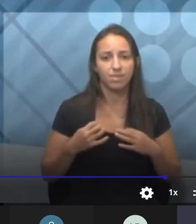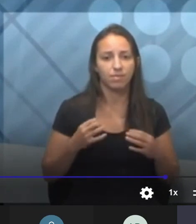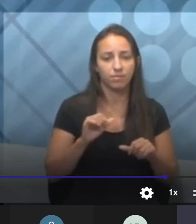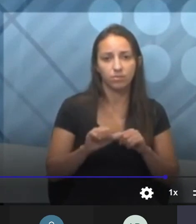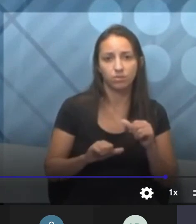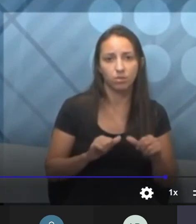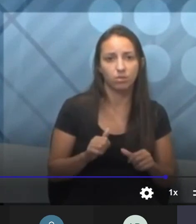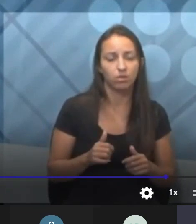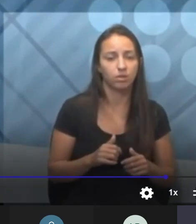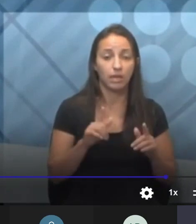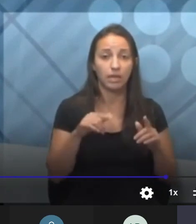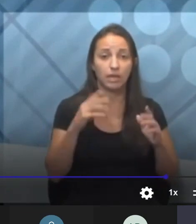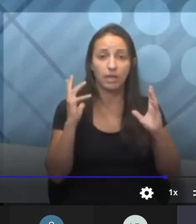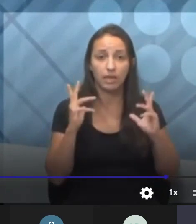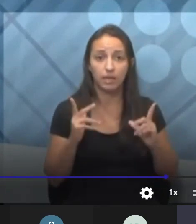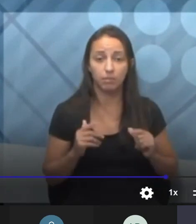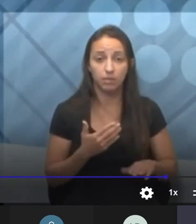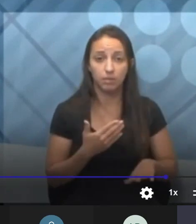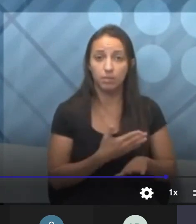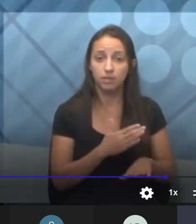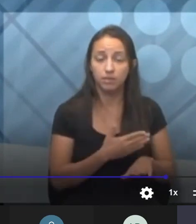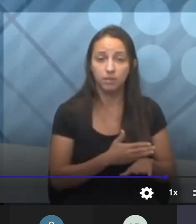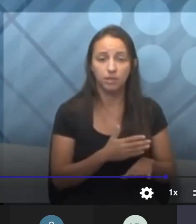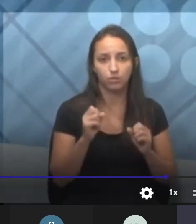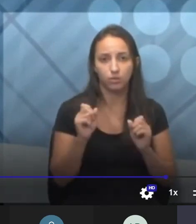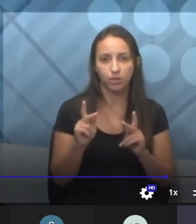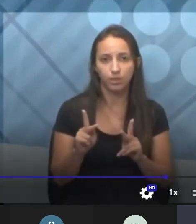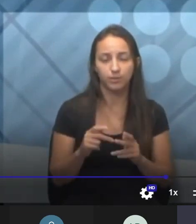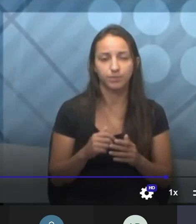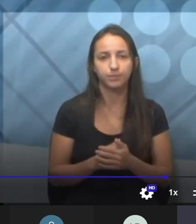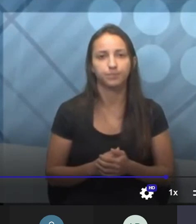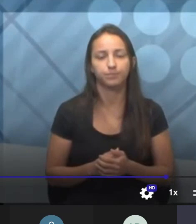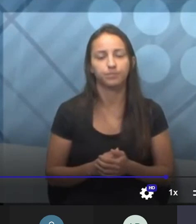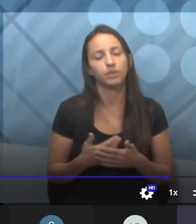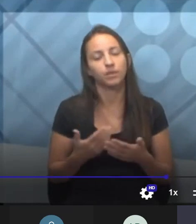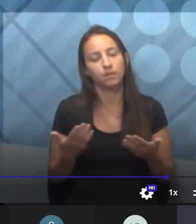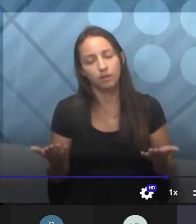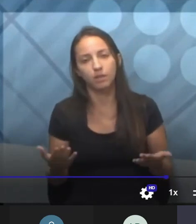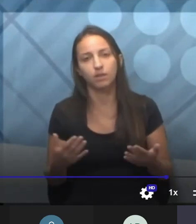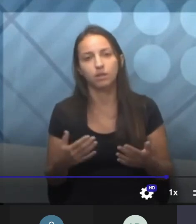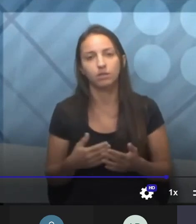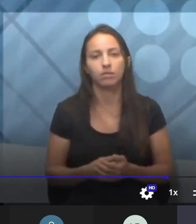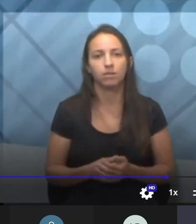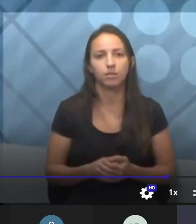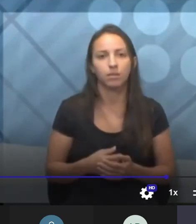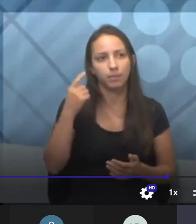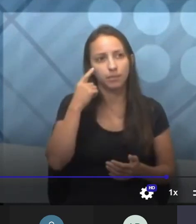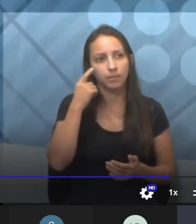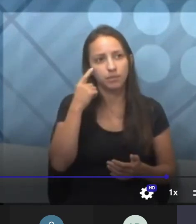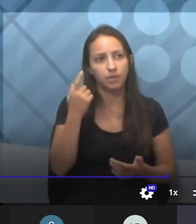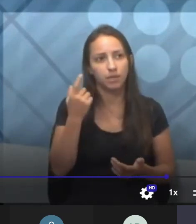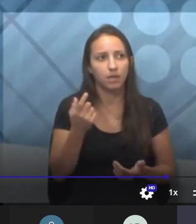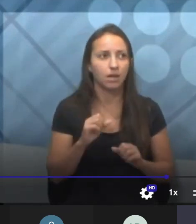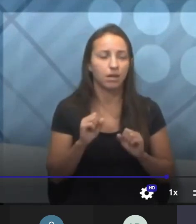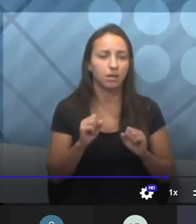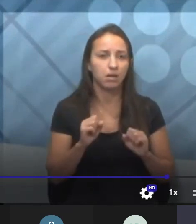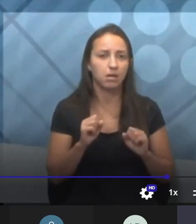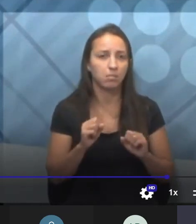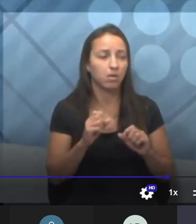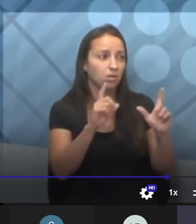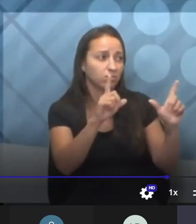funcionários, limpeza, praticidade, tá bem? E claro, né? Não vai pensar, mas eu posso enfeitar ali